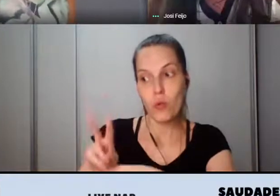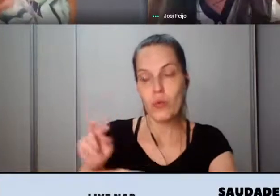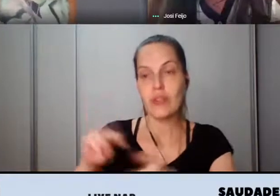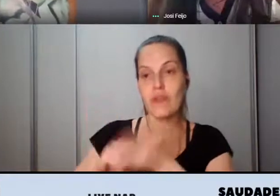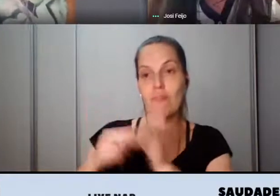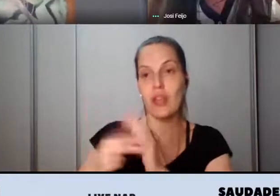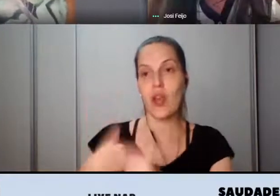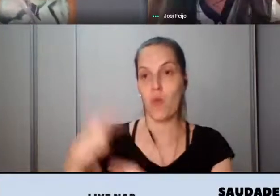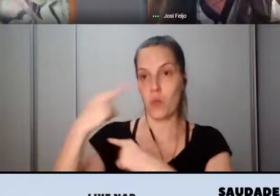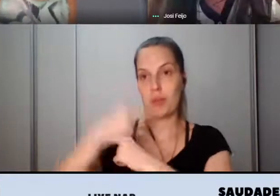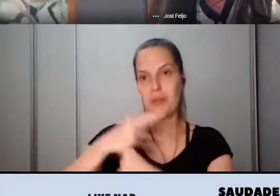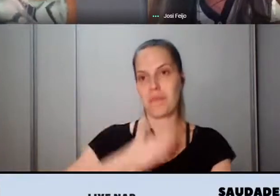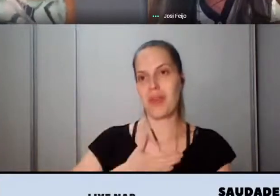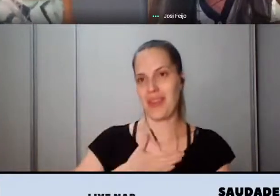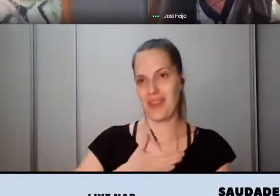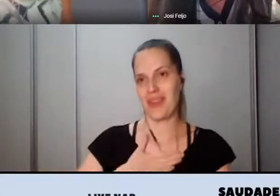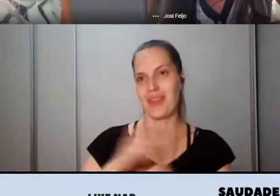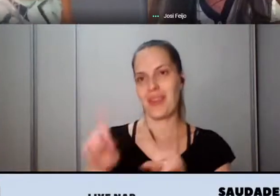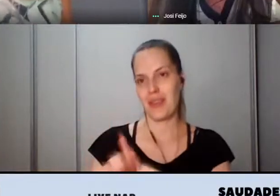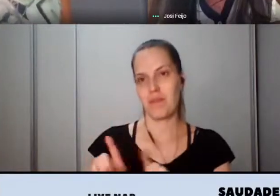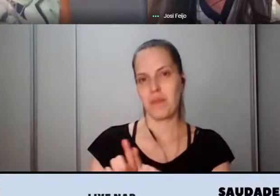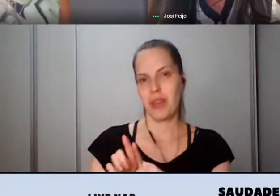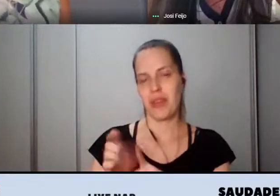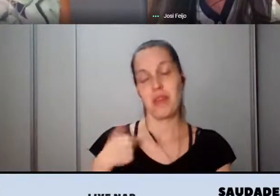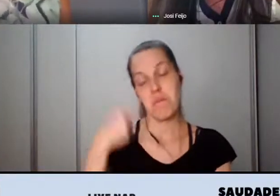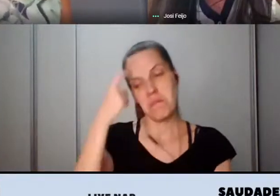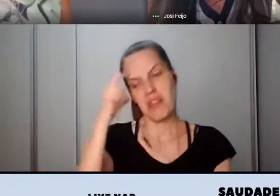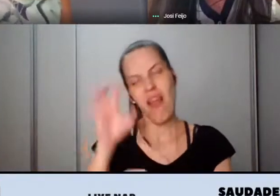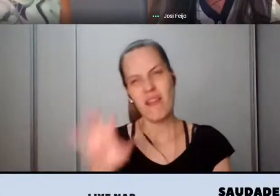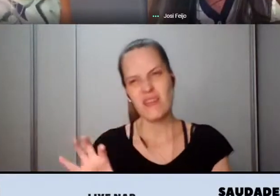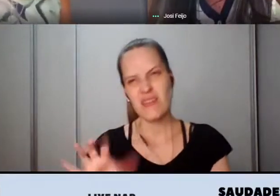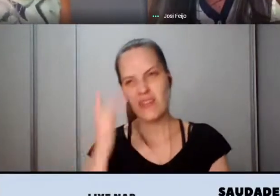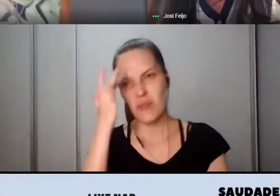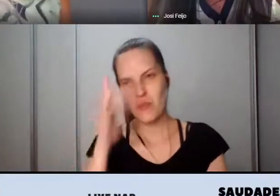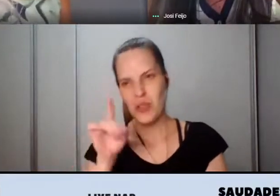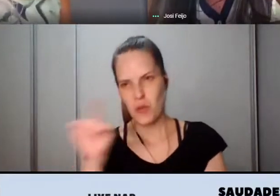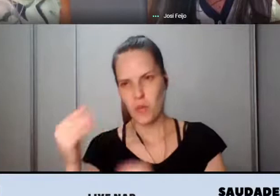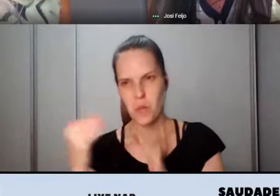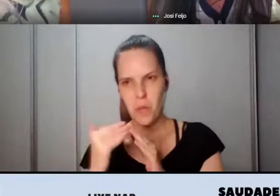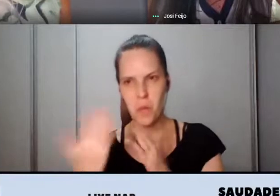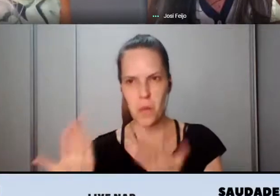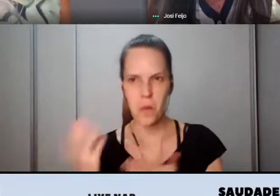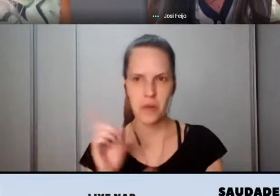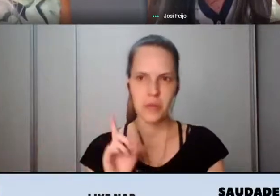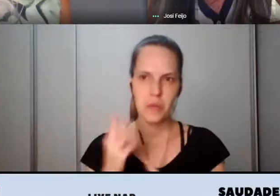Eu pensei algo nessa direção, assim, né, Josi? Não sei, o que tu acha?